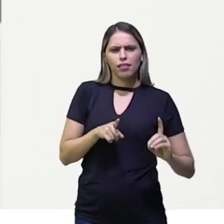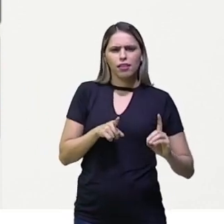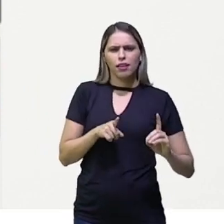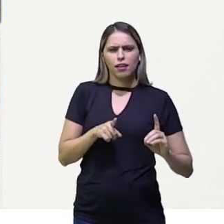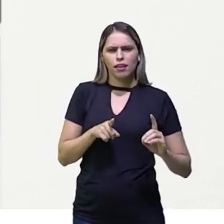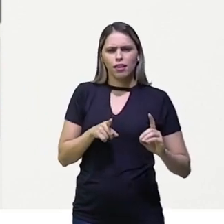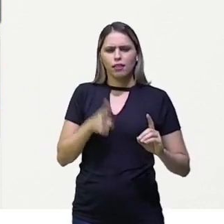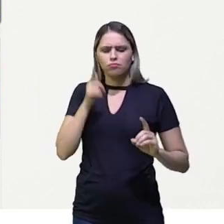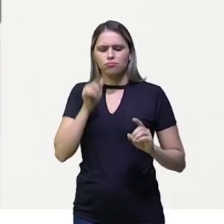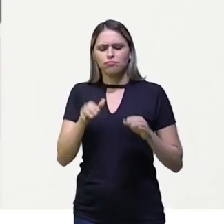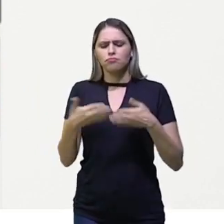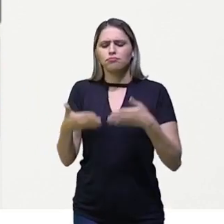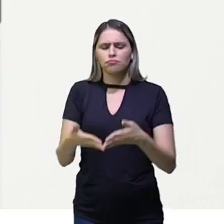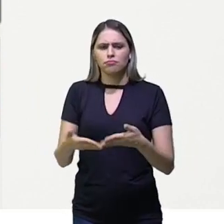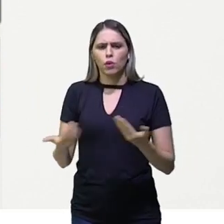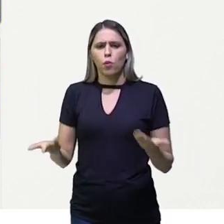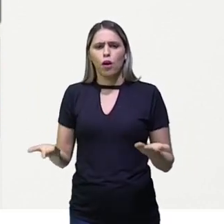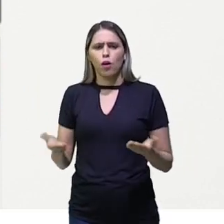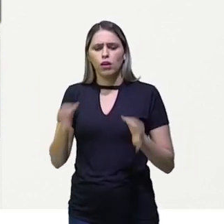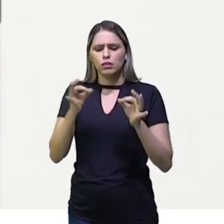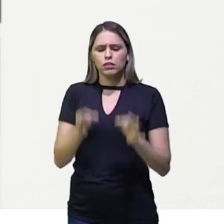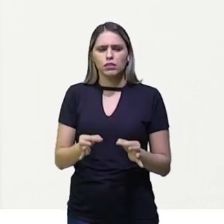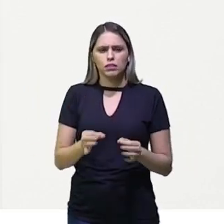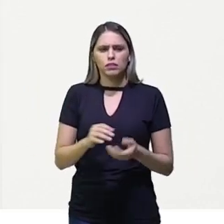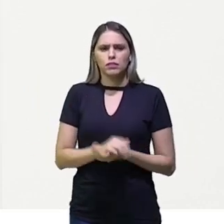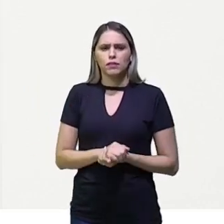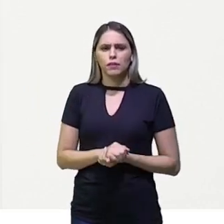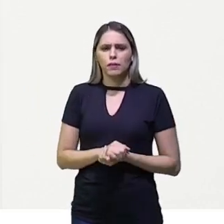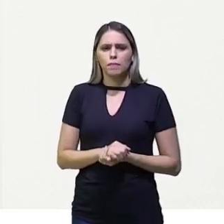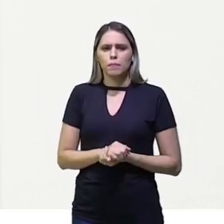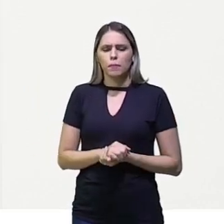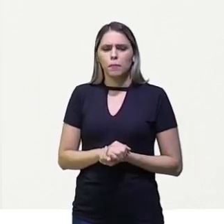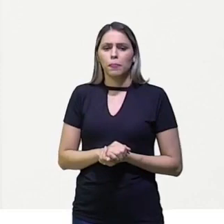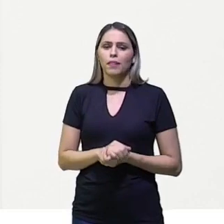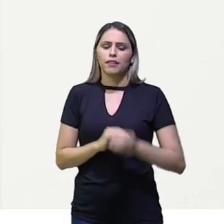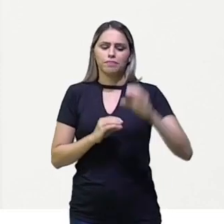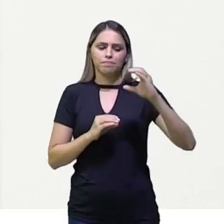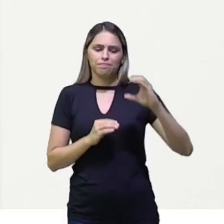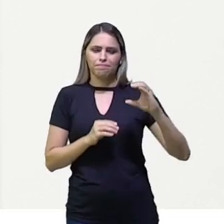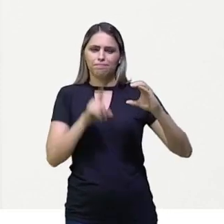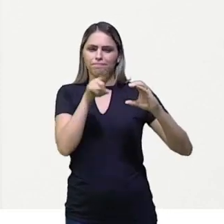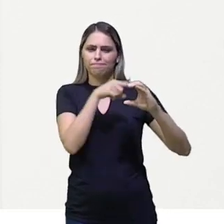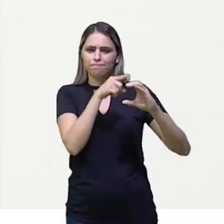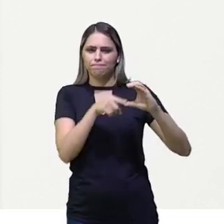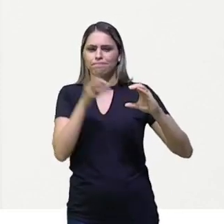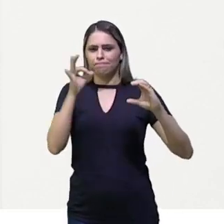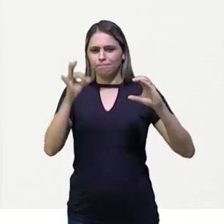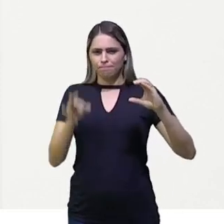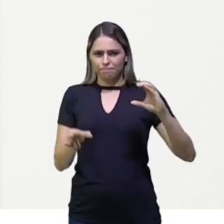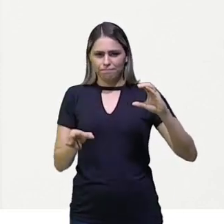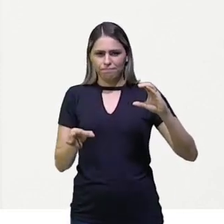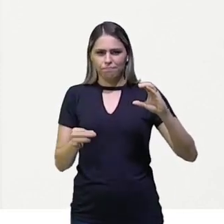a resposta certa? E a resposta certa é letra C,